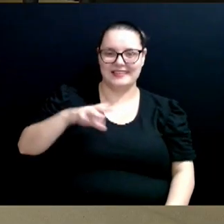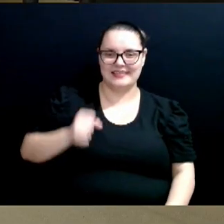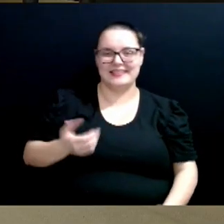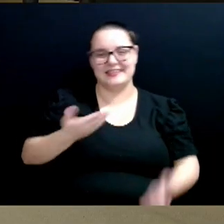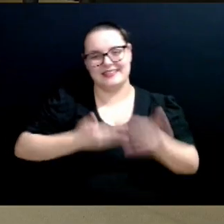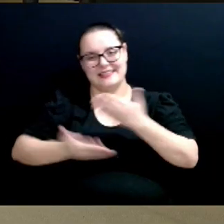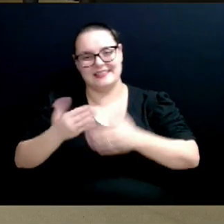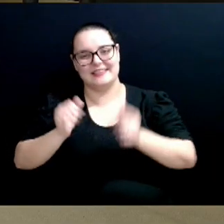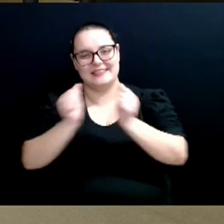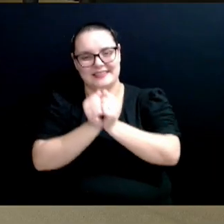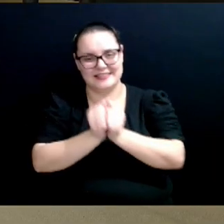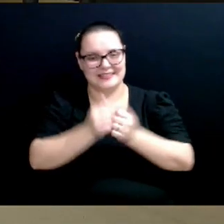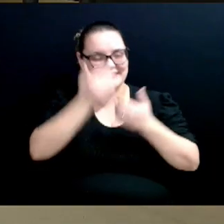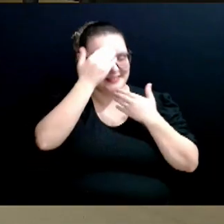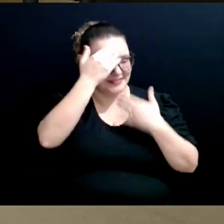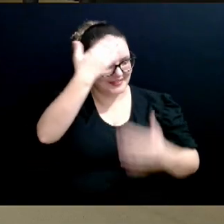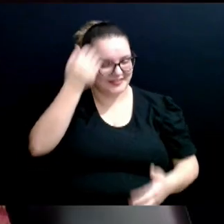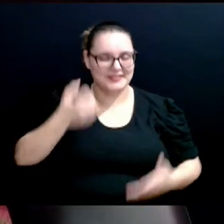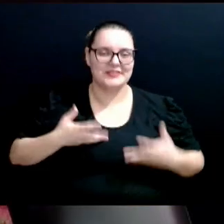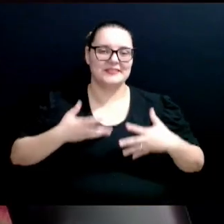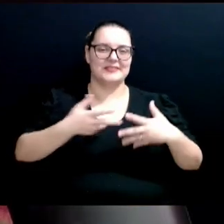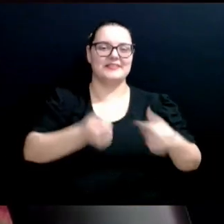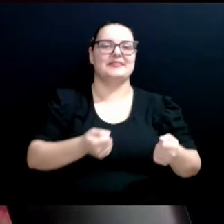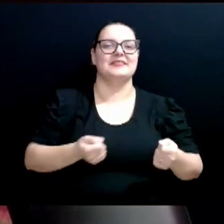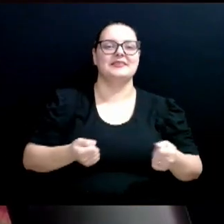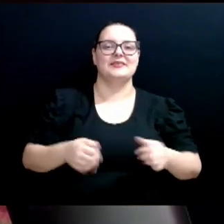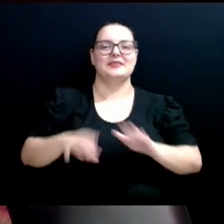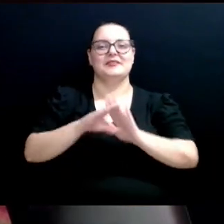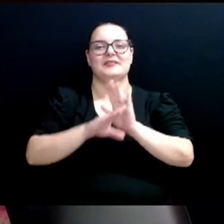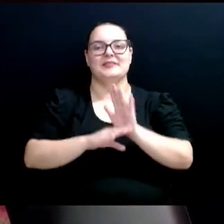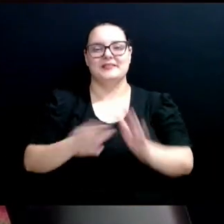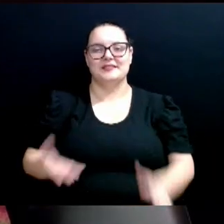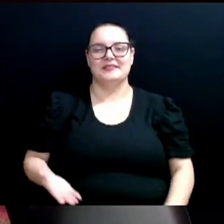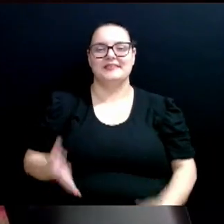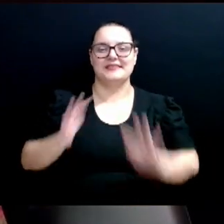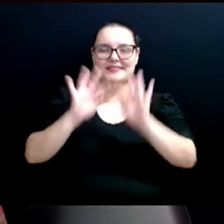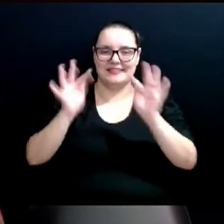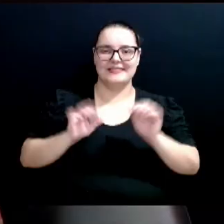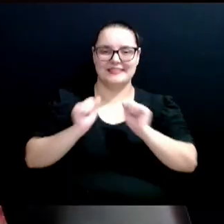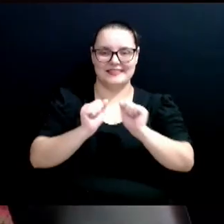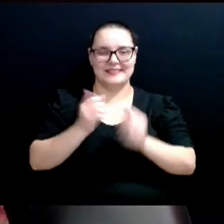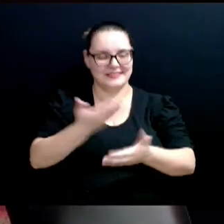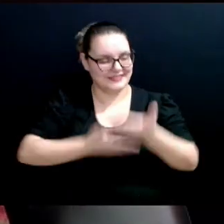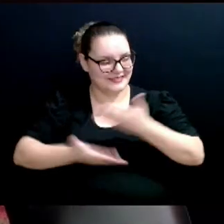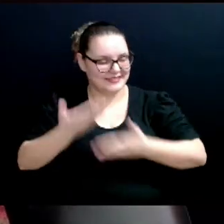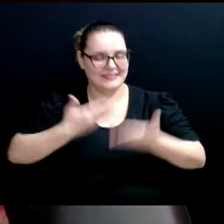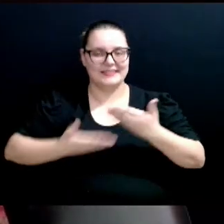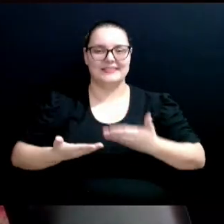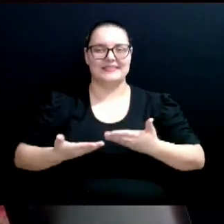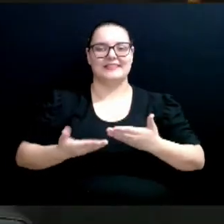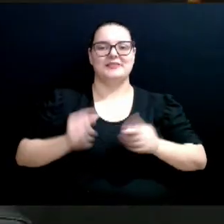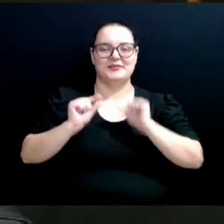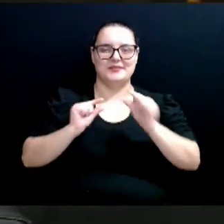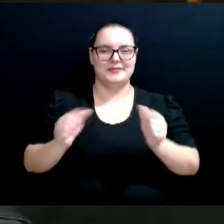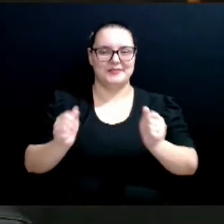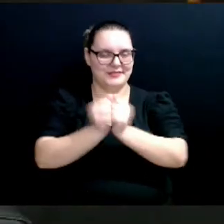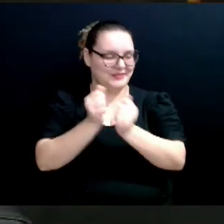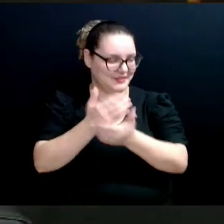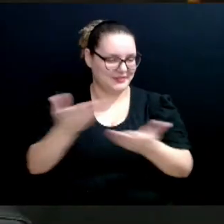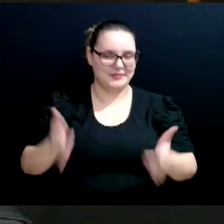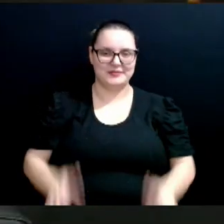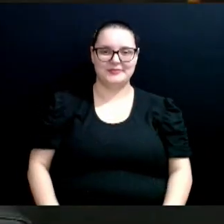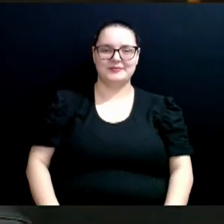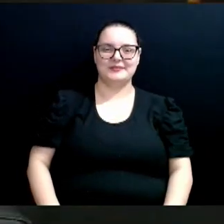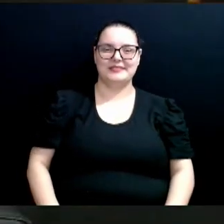obrigada Rúbia pelo convite, pelo programa, fico muito feliz de poder compartilhar um pouquinho disso com vocês. Gente,